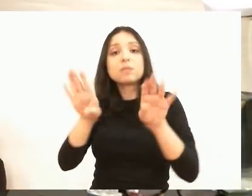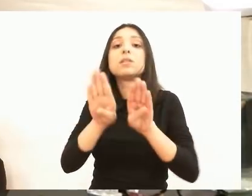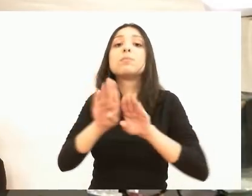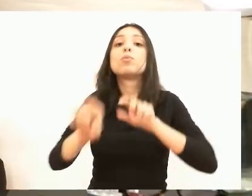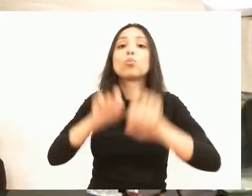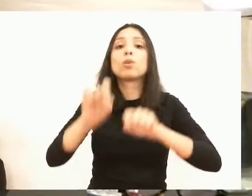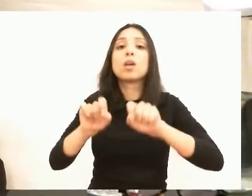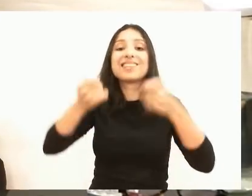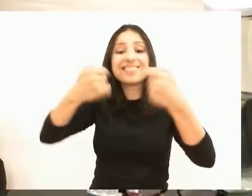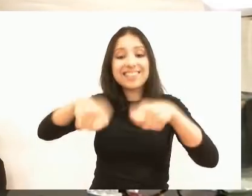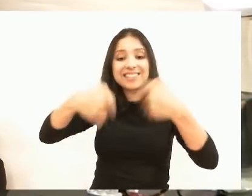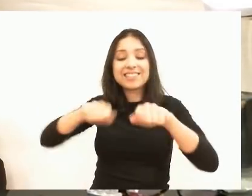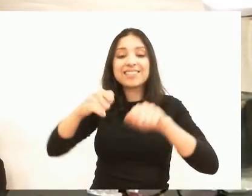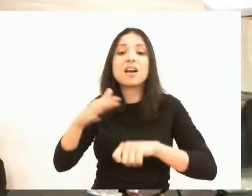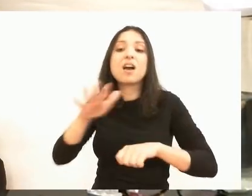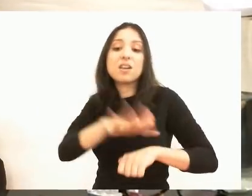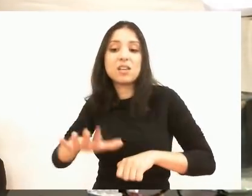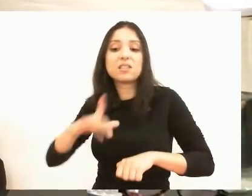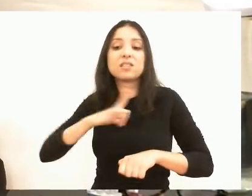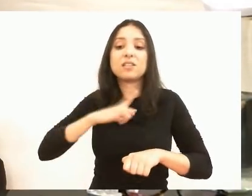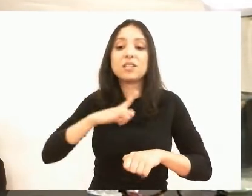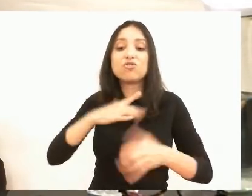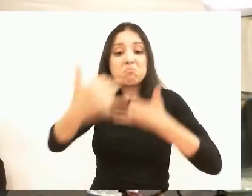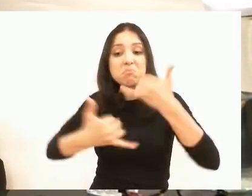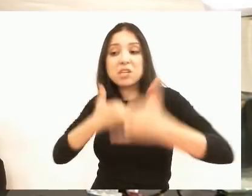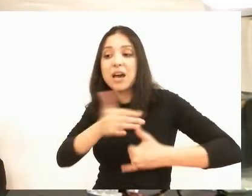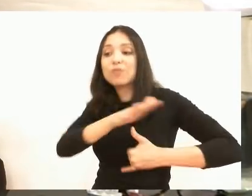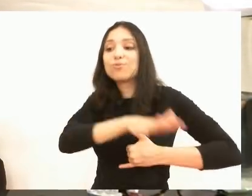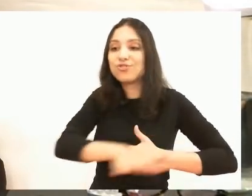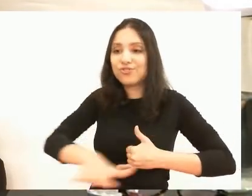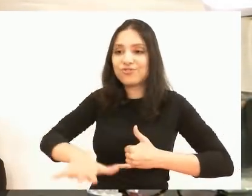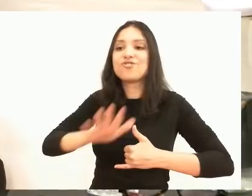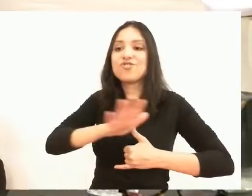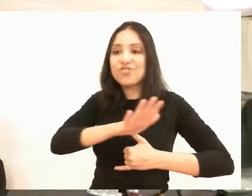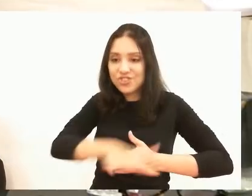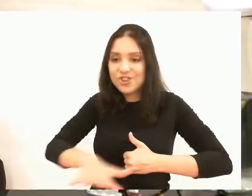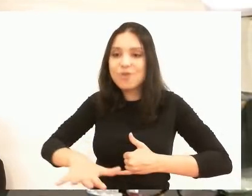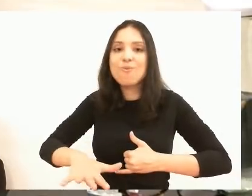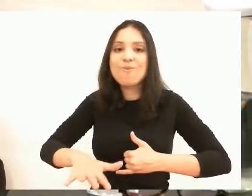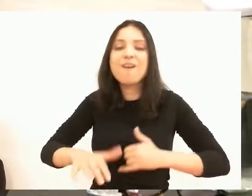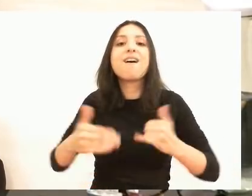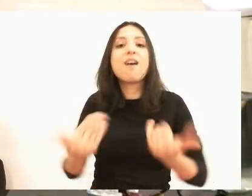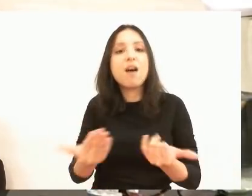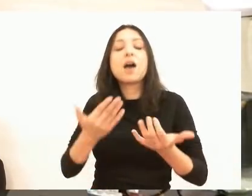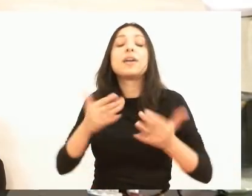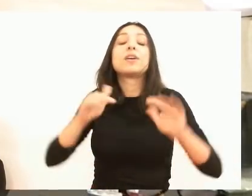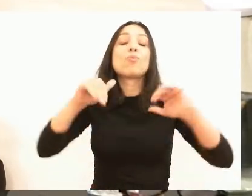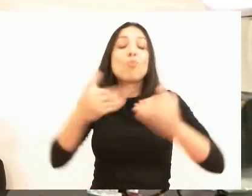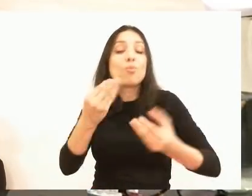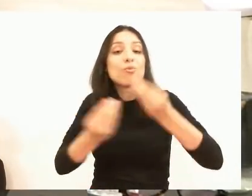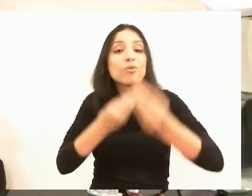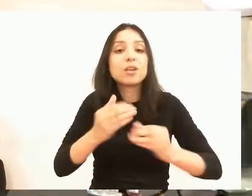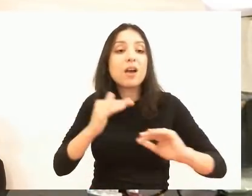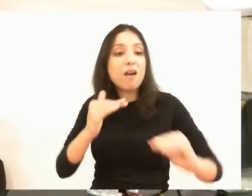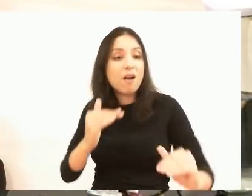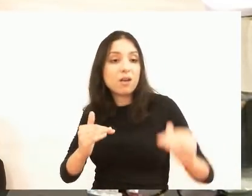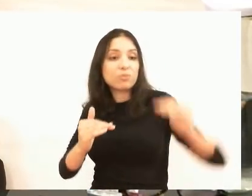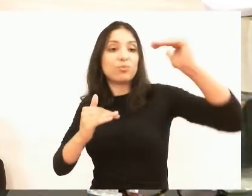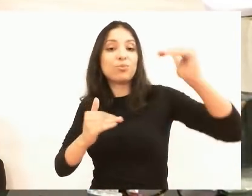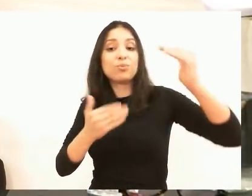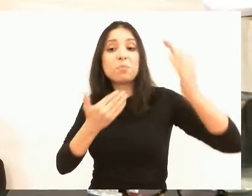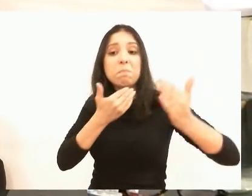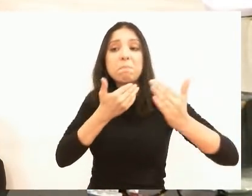do chão e o quanto que a gente vai perdendo esse acesso ao chão